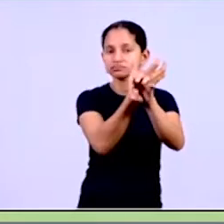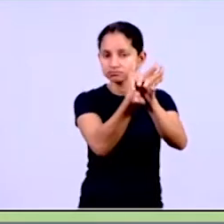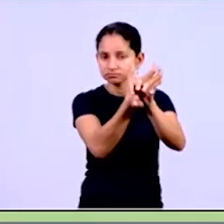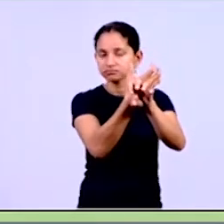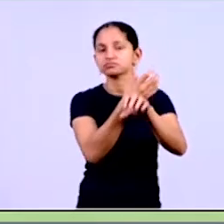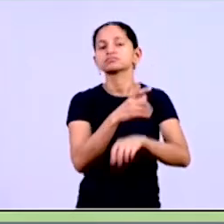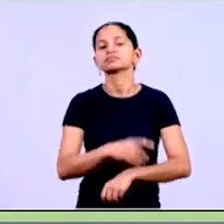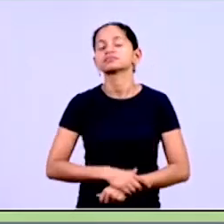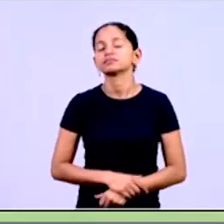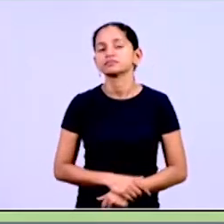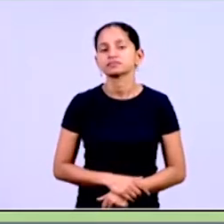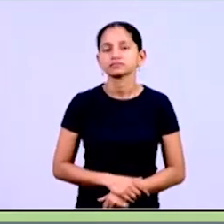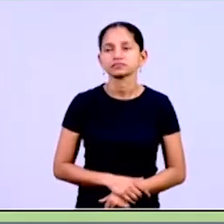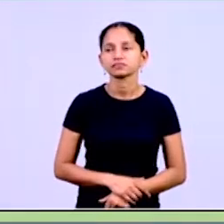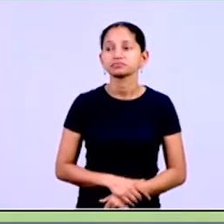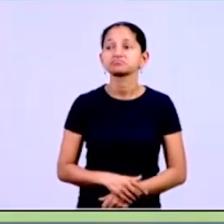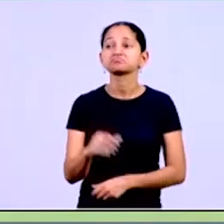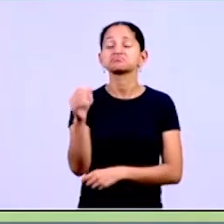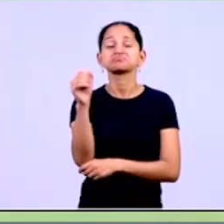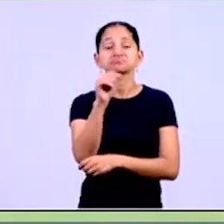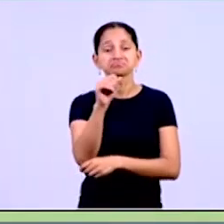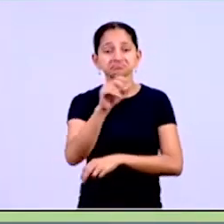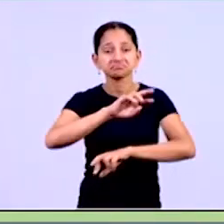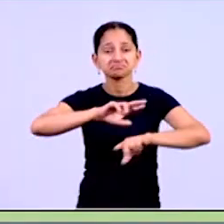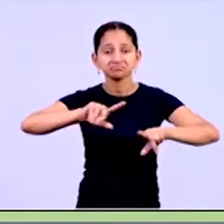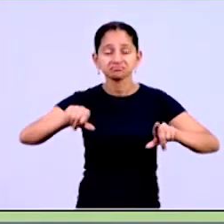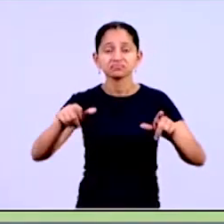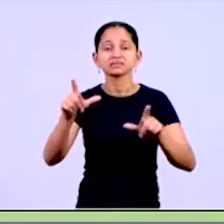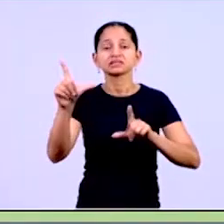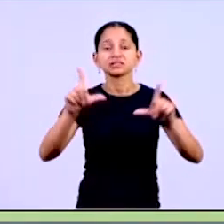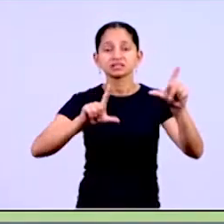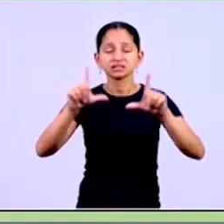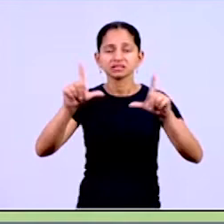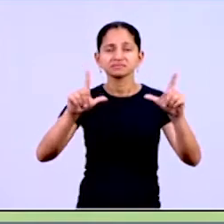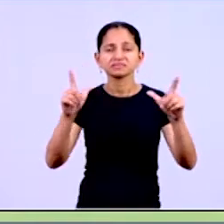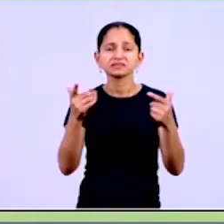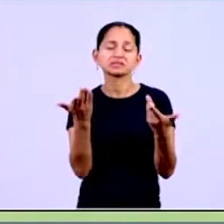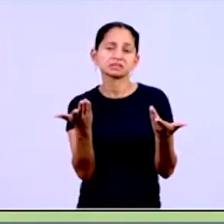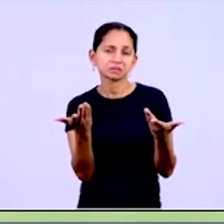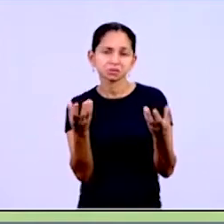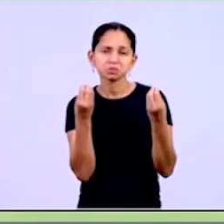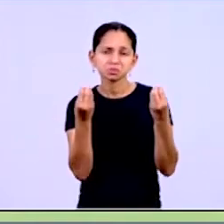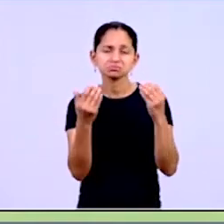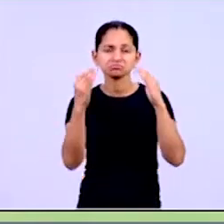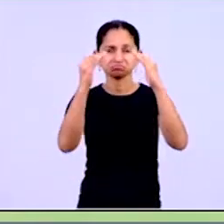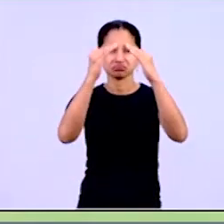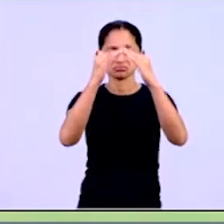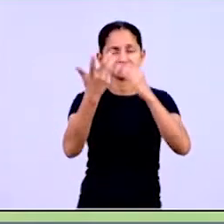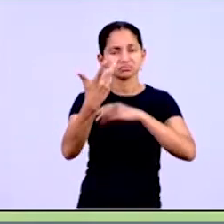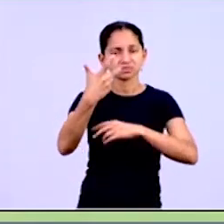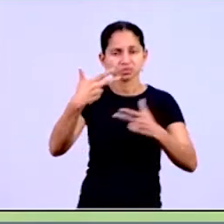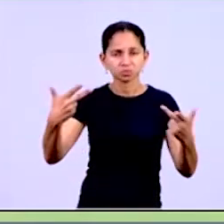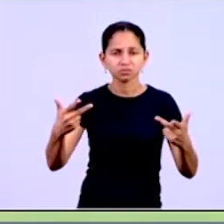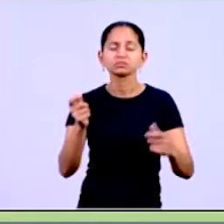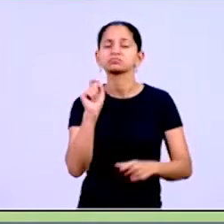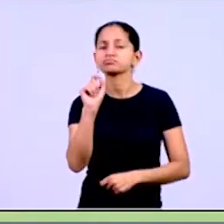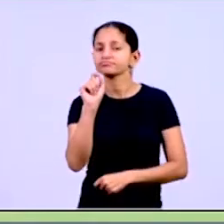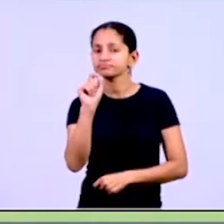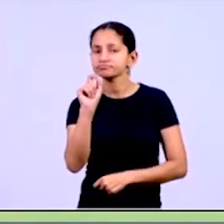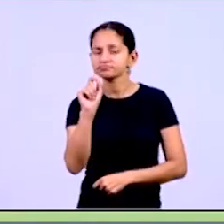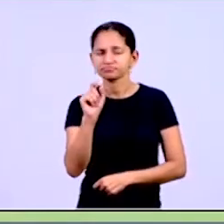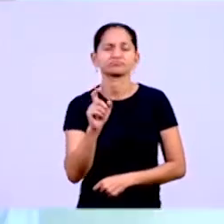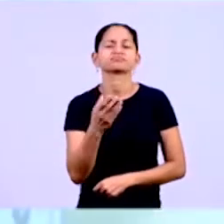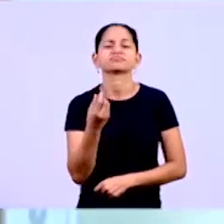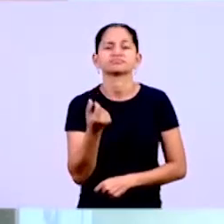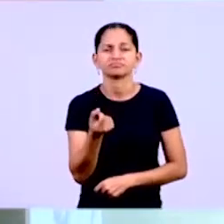muito importante, carros, TVs e casas. Olha aqui, gente, carros, TV em casa.